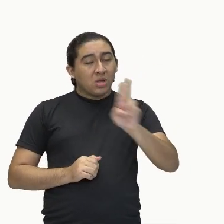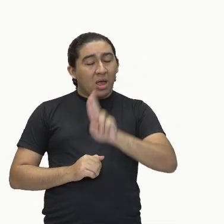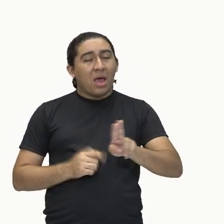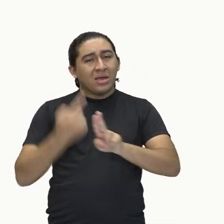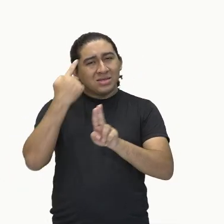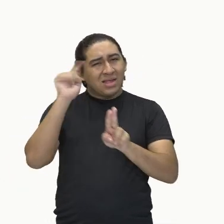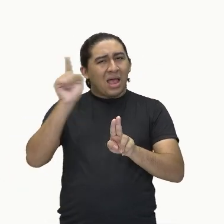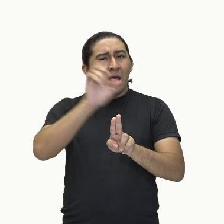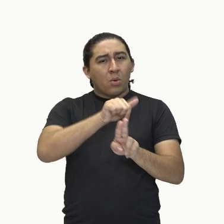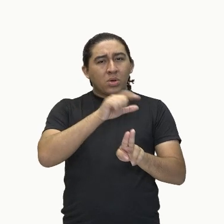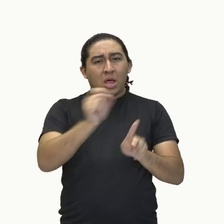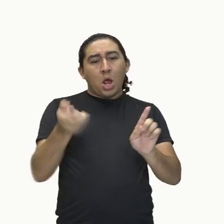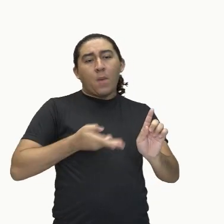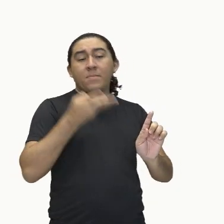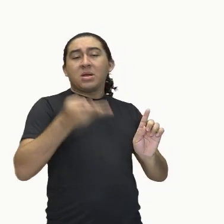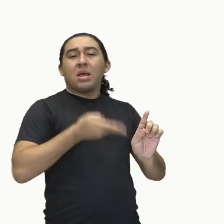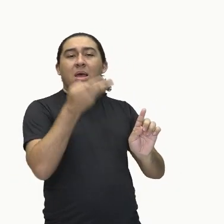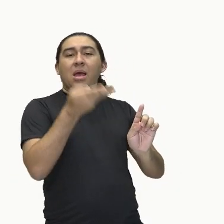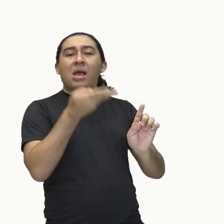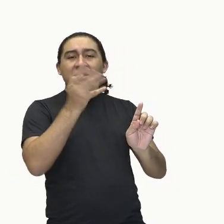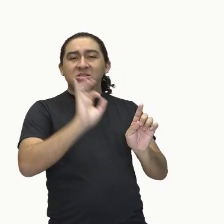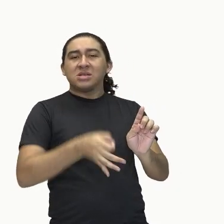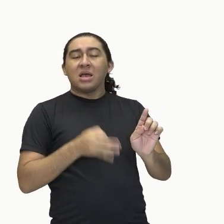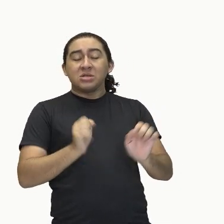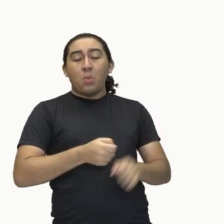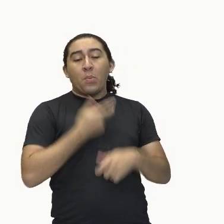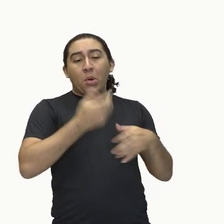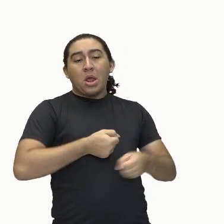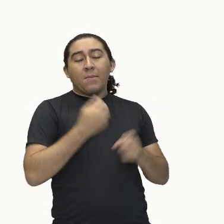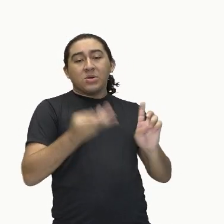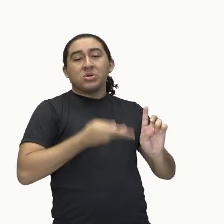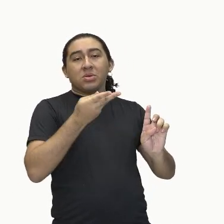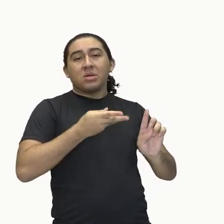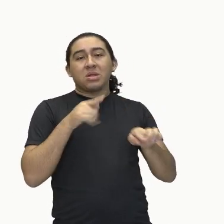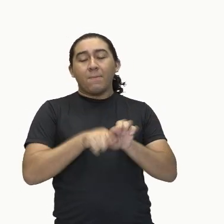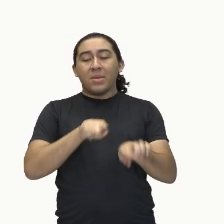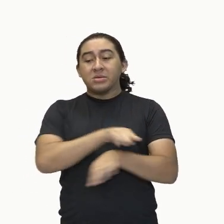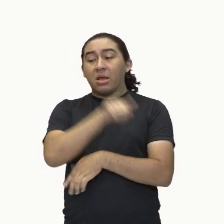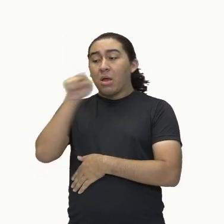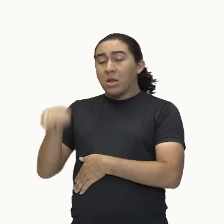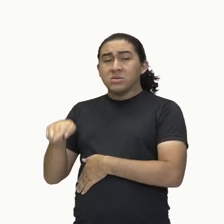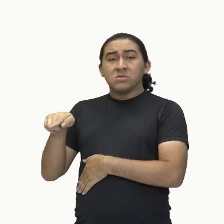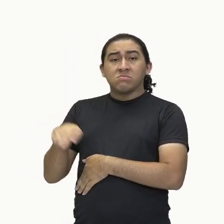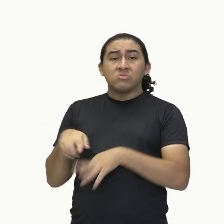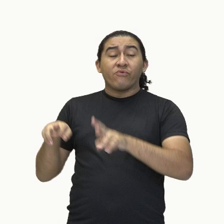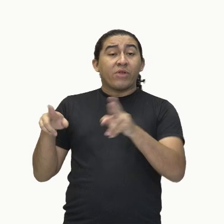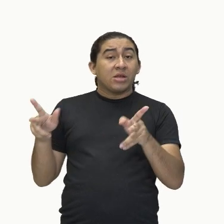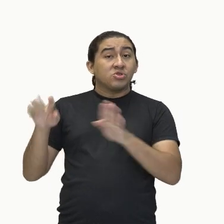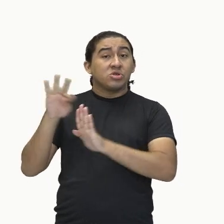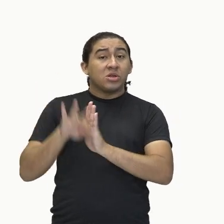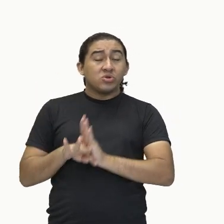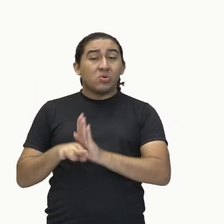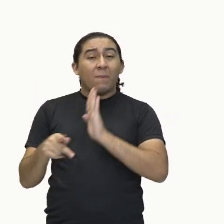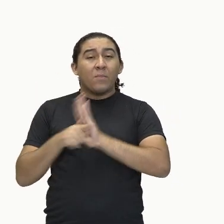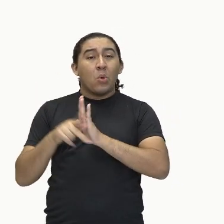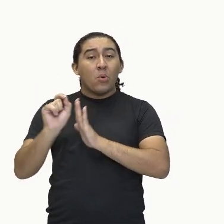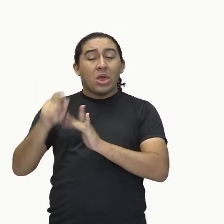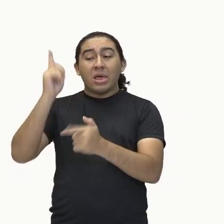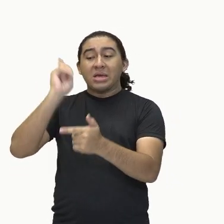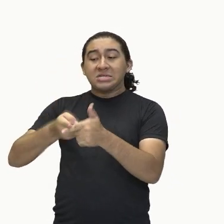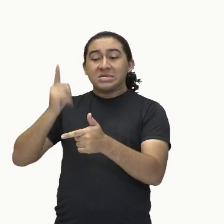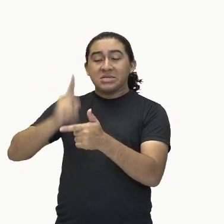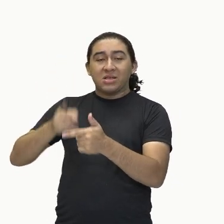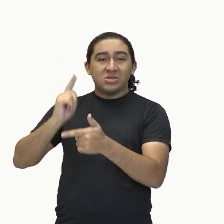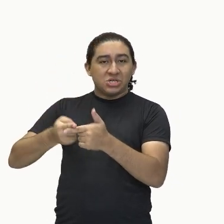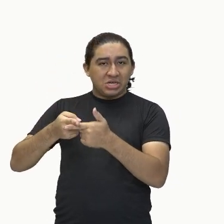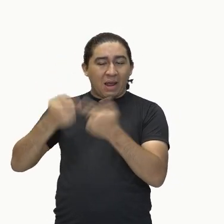a ode é feita aí para exaltar, é um poema de exaltação. E aqui é um poema para criticar,